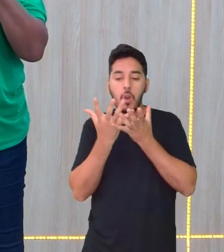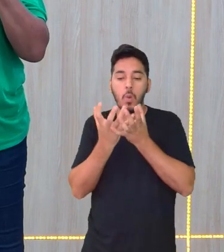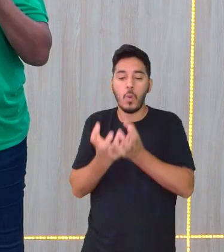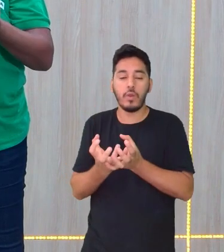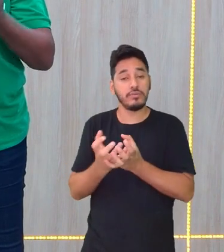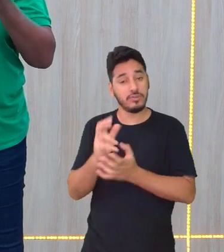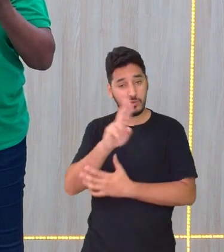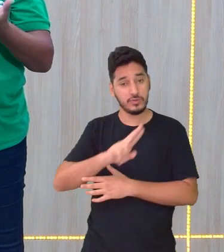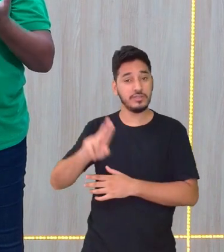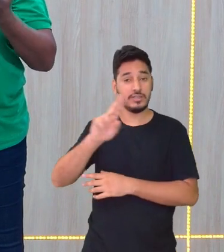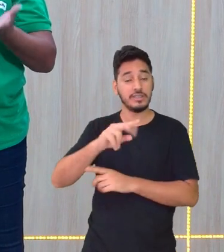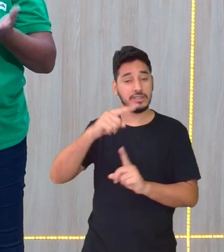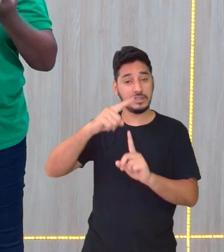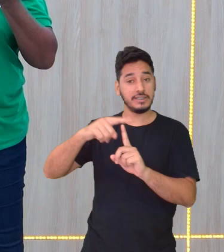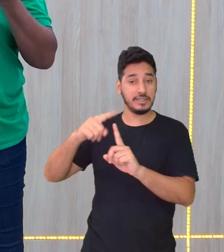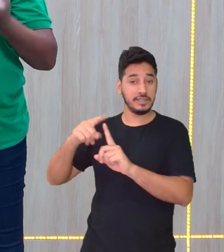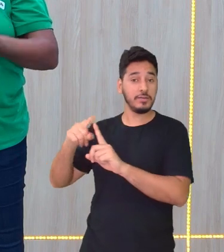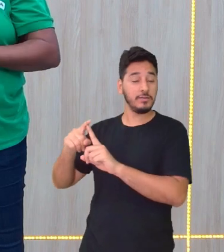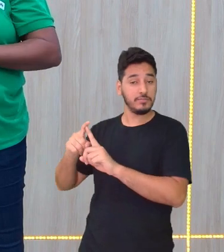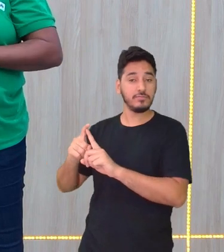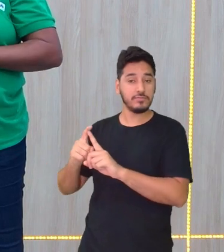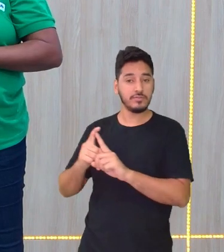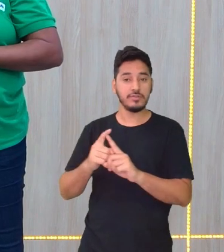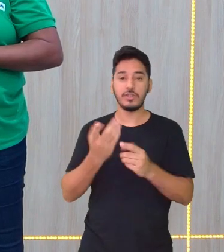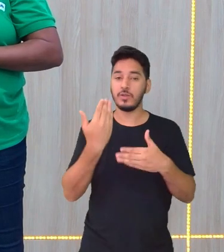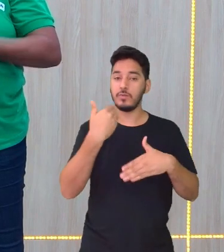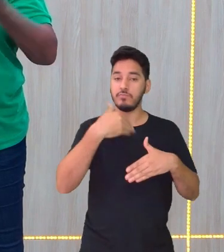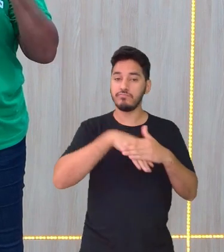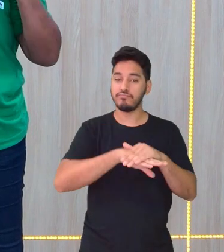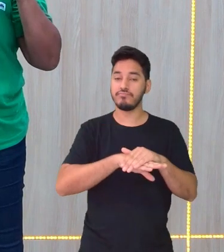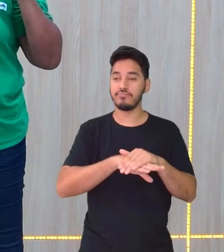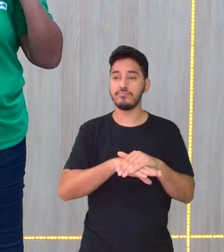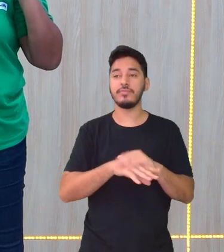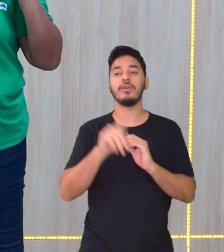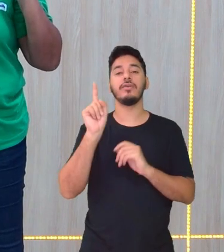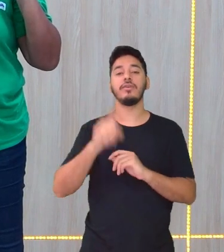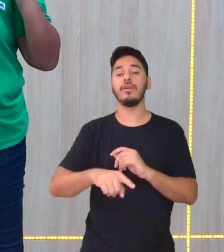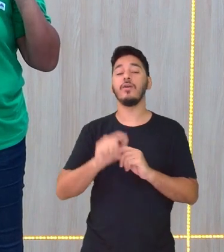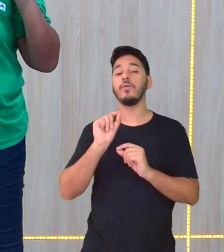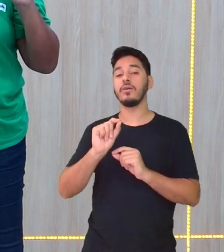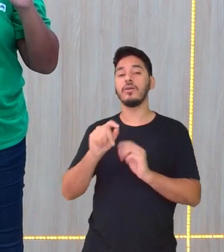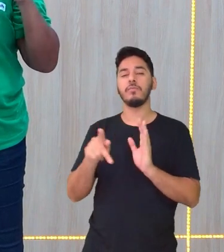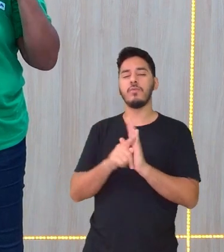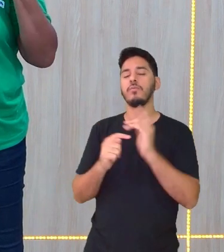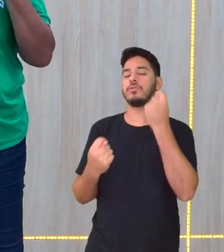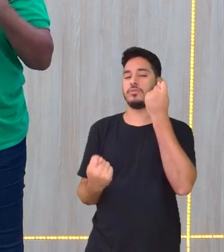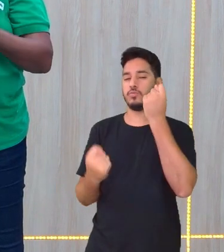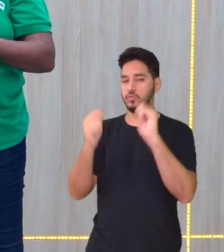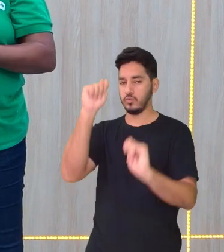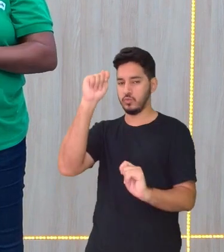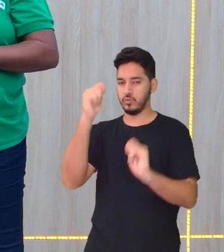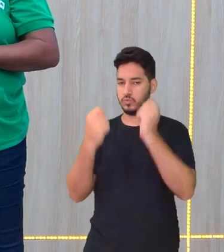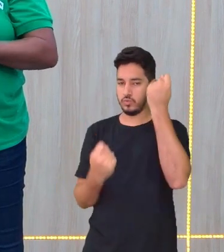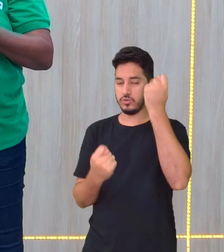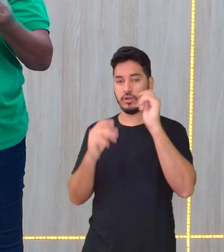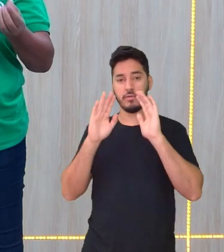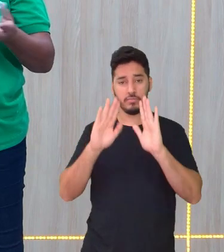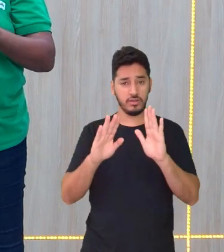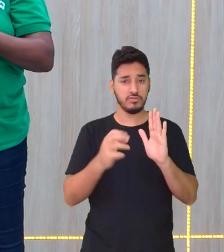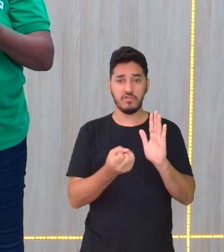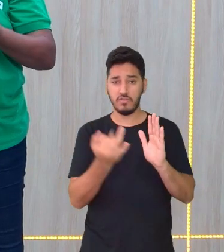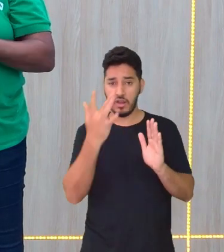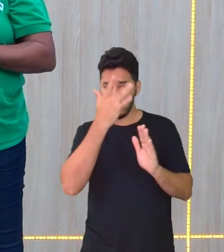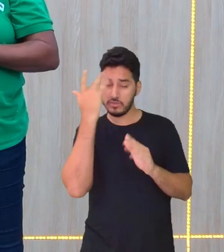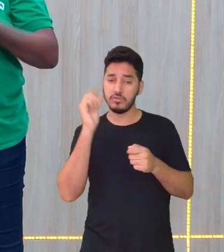utilizando esse tipo aí de conservação, né? Que ele é feito na indústria. Mas a gente também, muitas